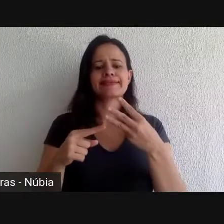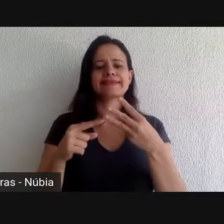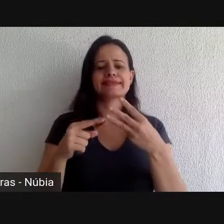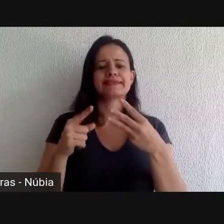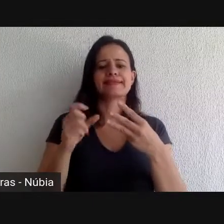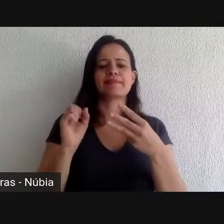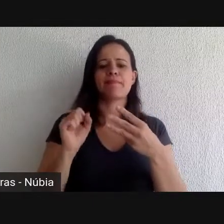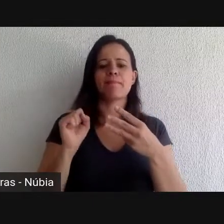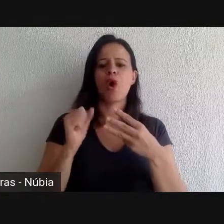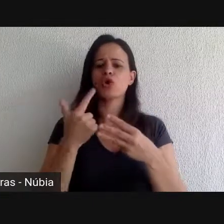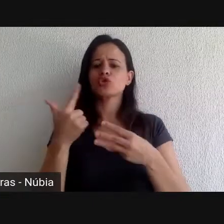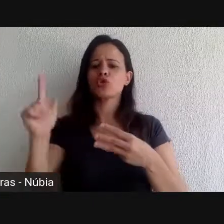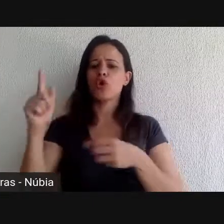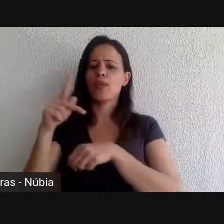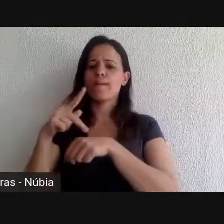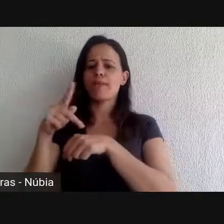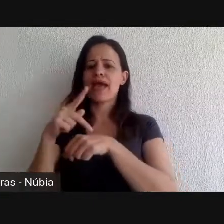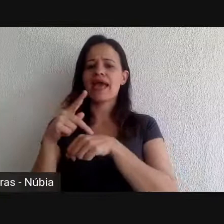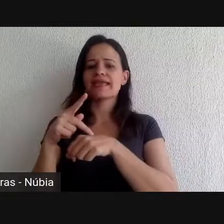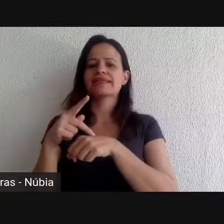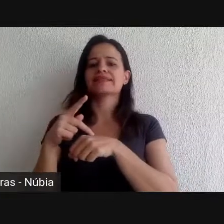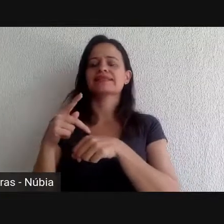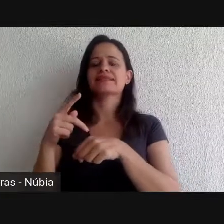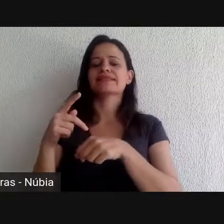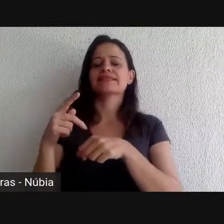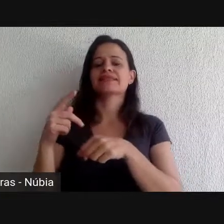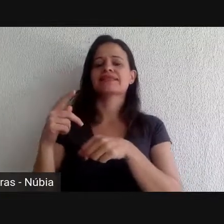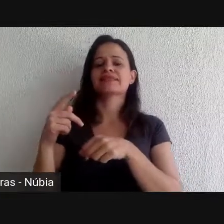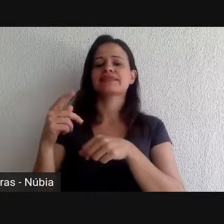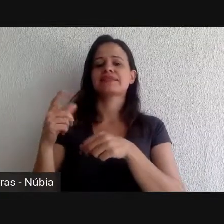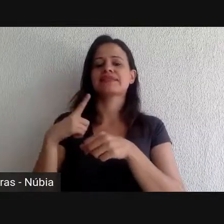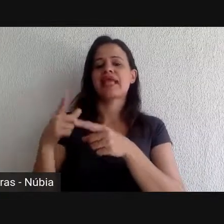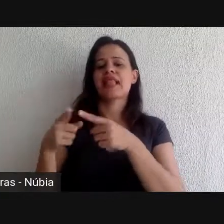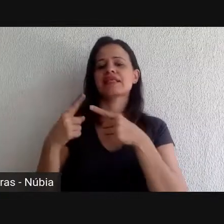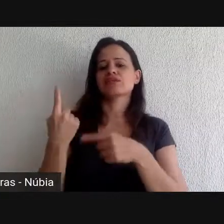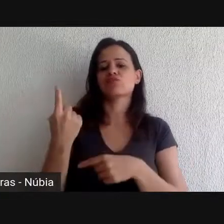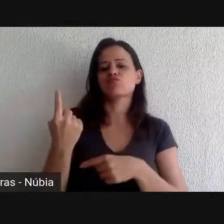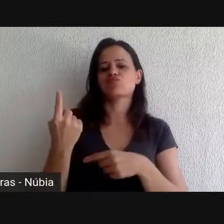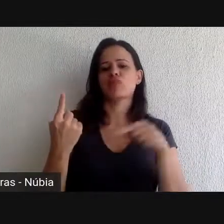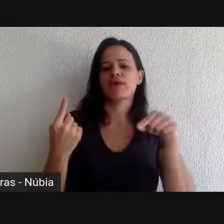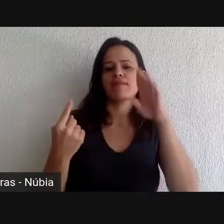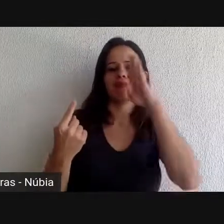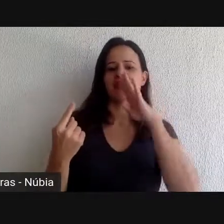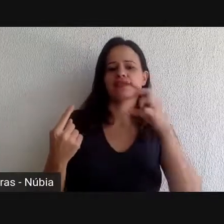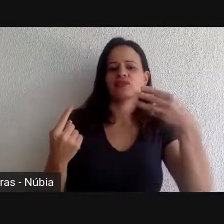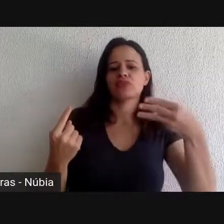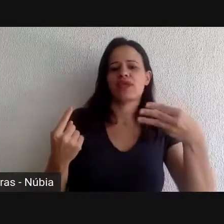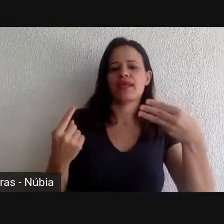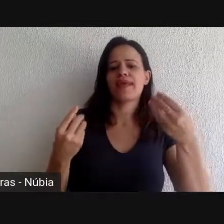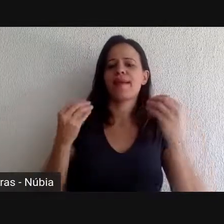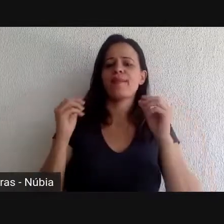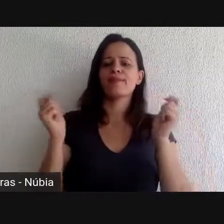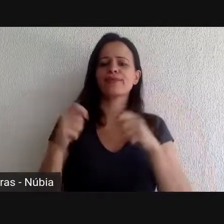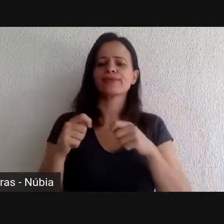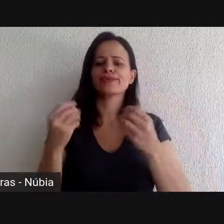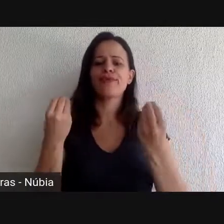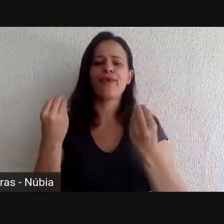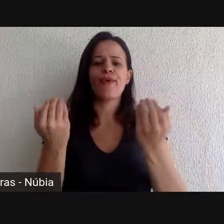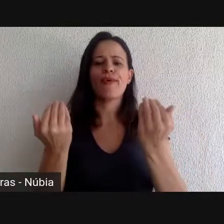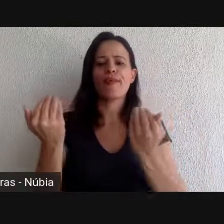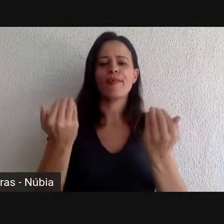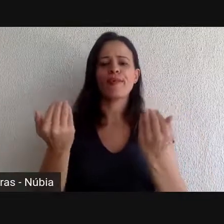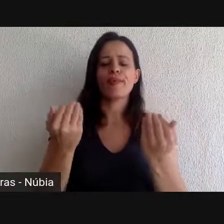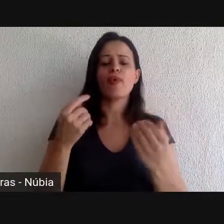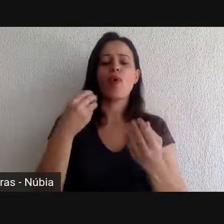tem que ser como nos outros países, que é uma licença só. E aí a gente começa a explicar a relação da dinâmica de estruturação de projetos públicos